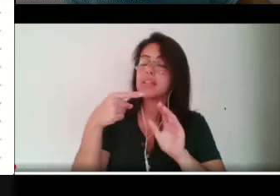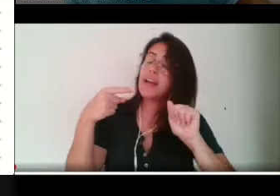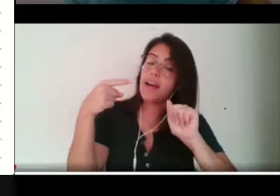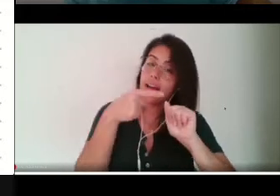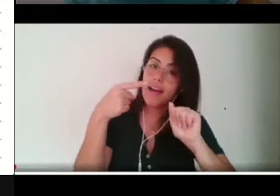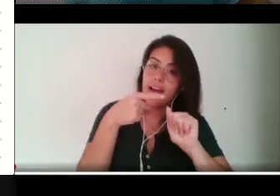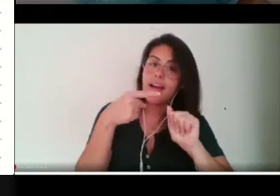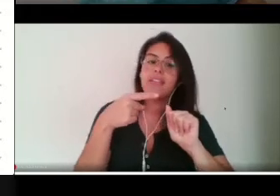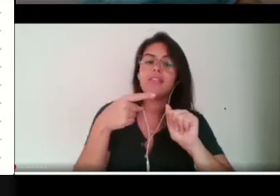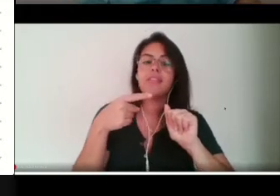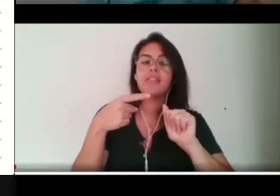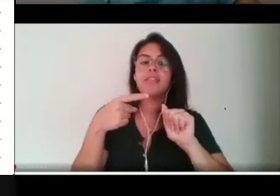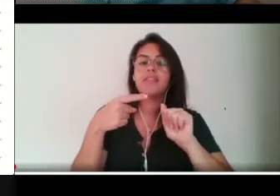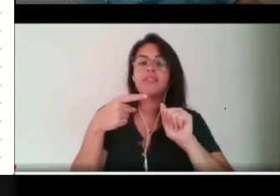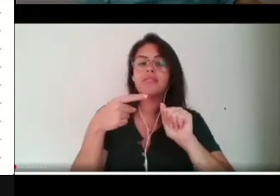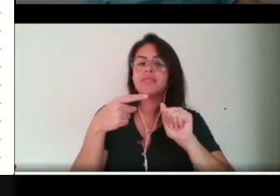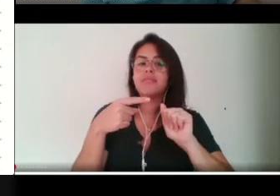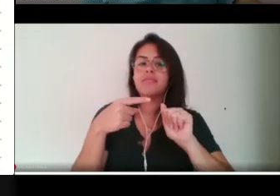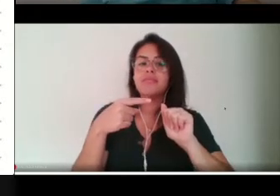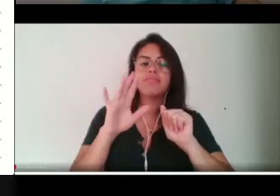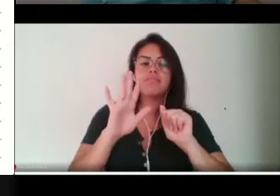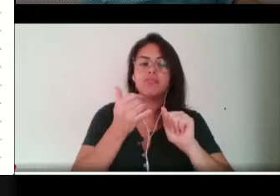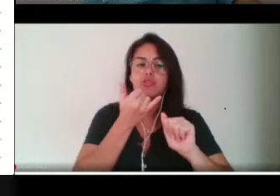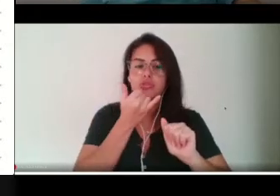41,4 J.